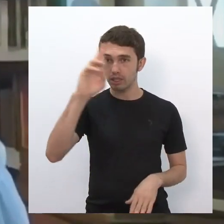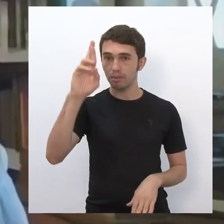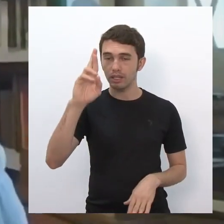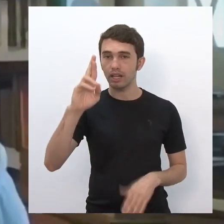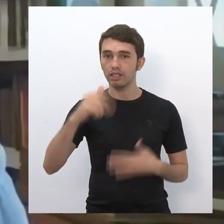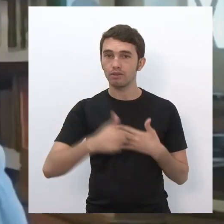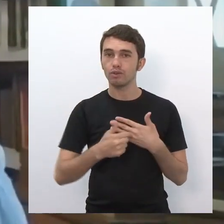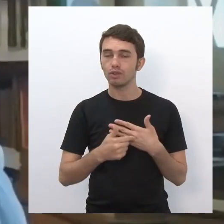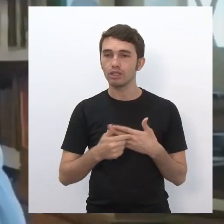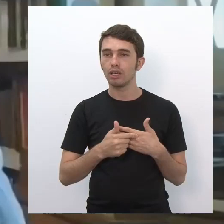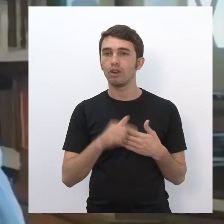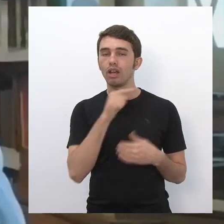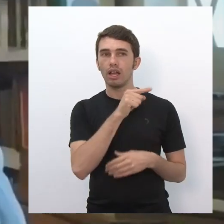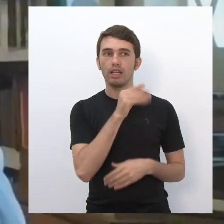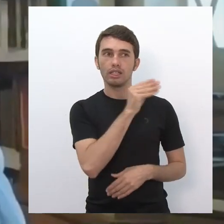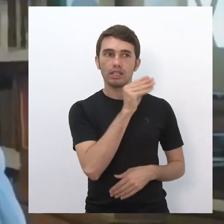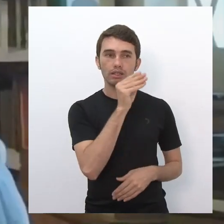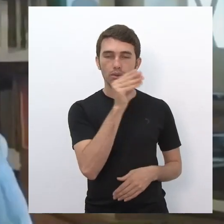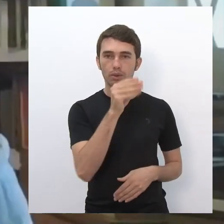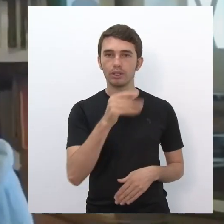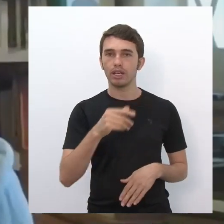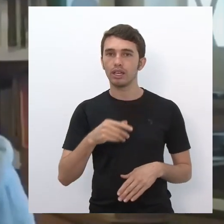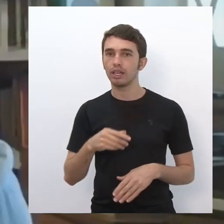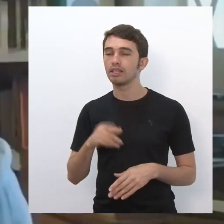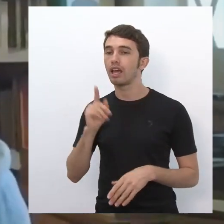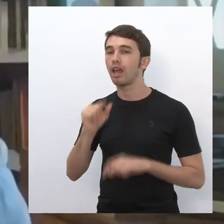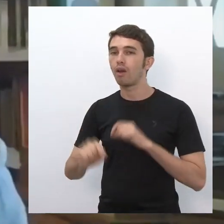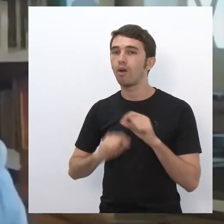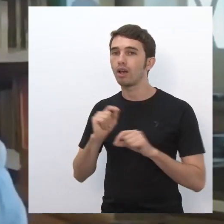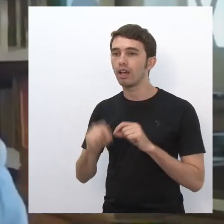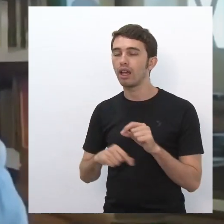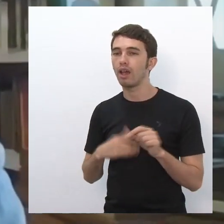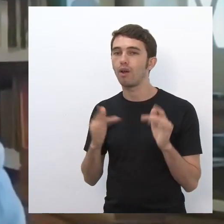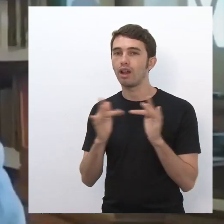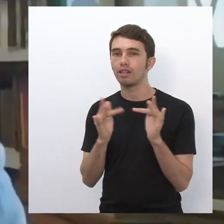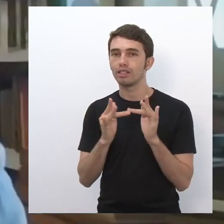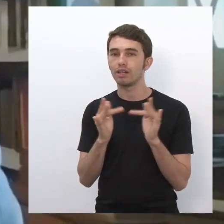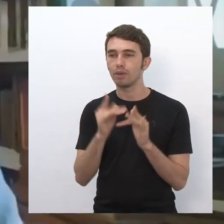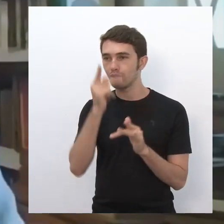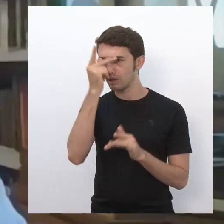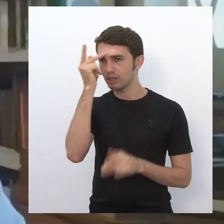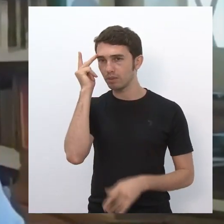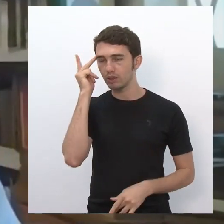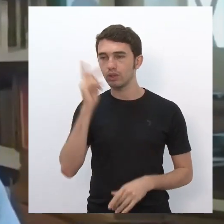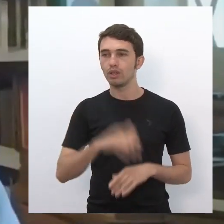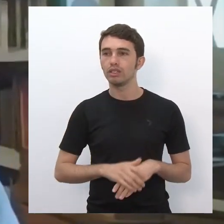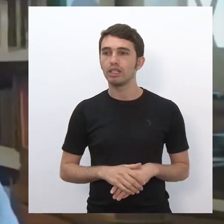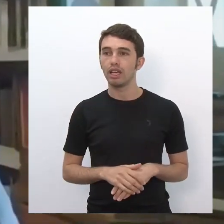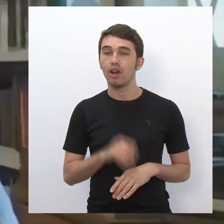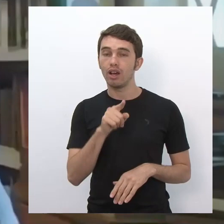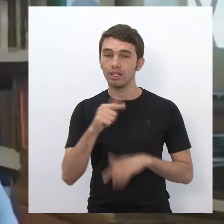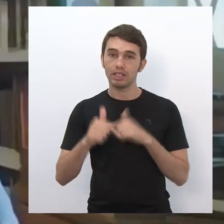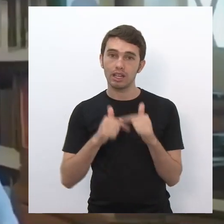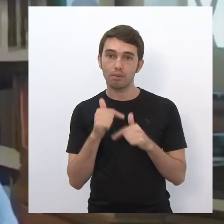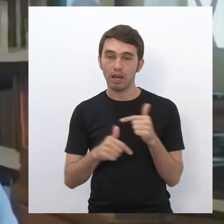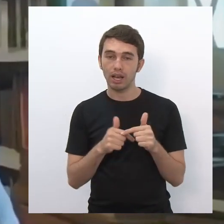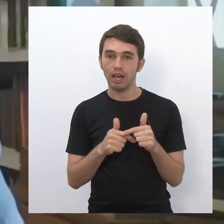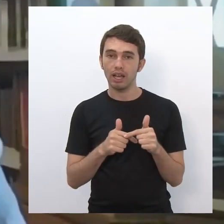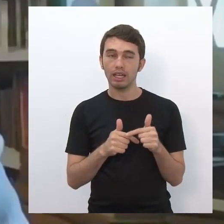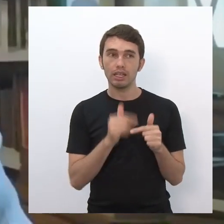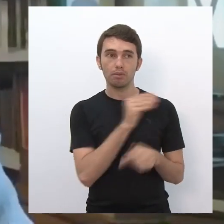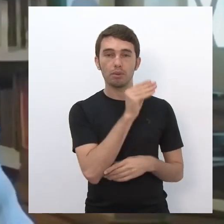das equipes de atendimento das bibliotecas é o relacionamento com as pessoas. A gente diz, olha, para trabalhar em biblioteca